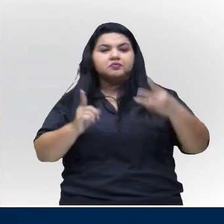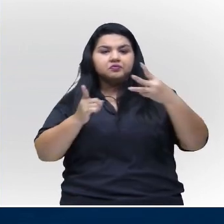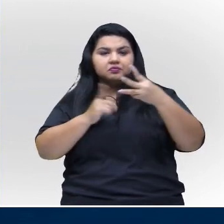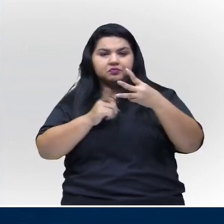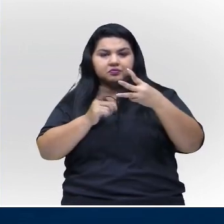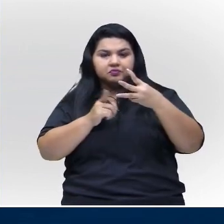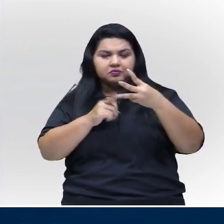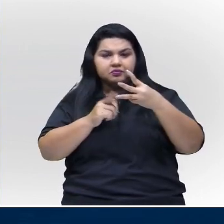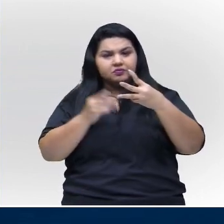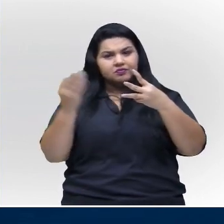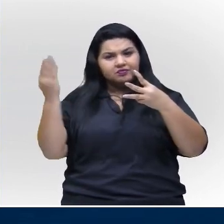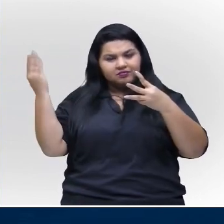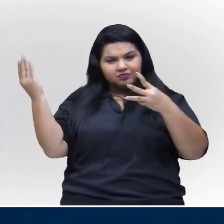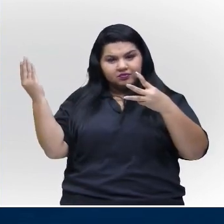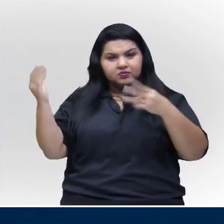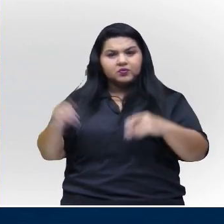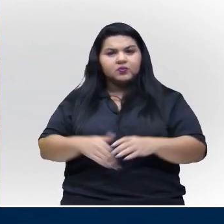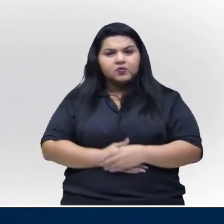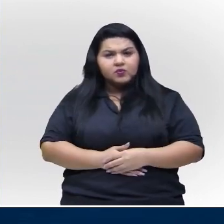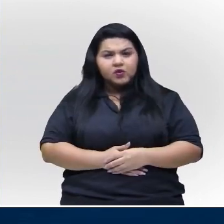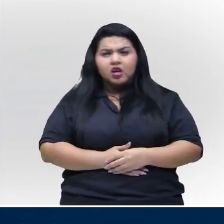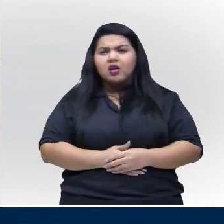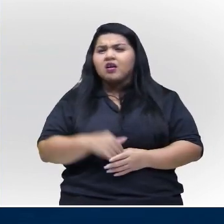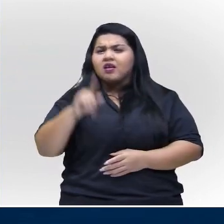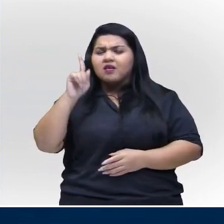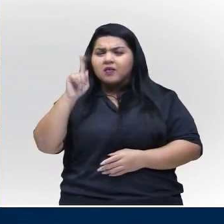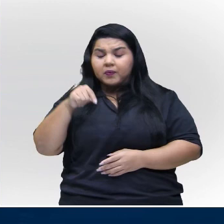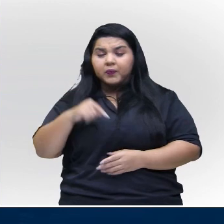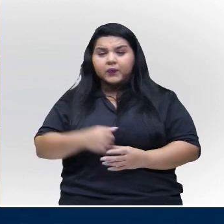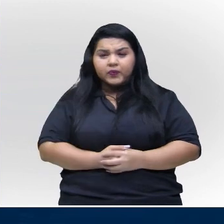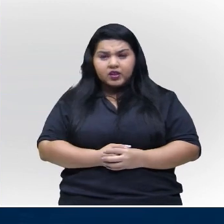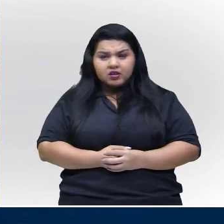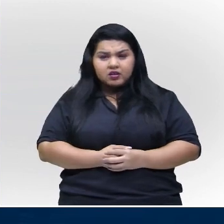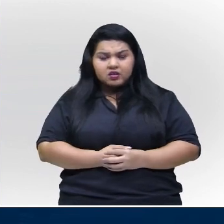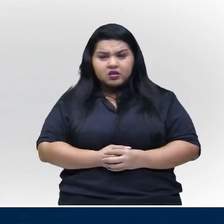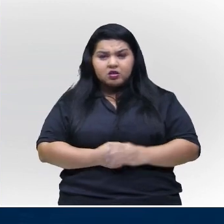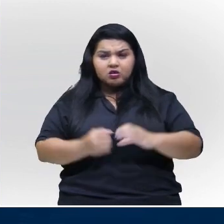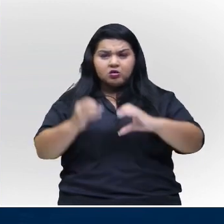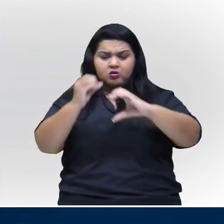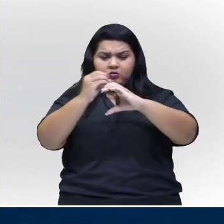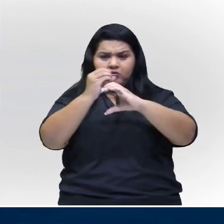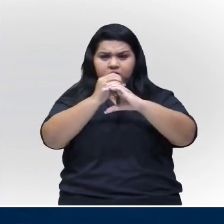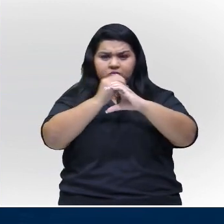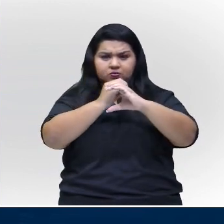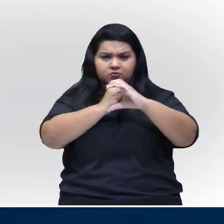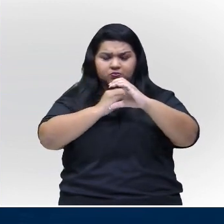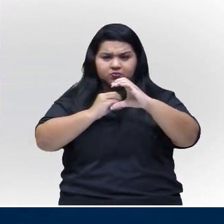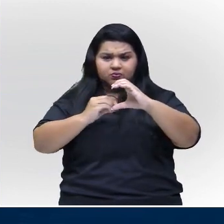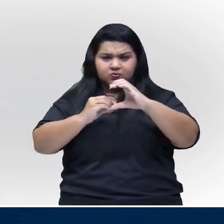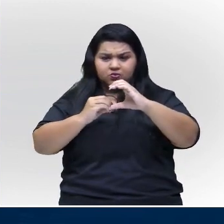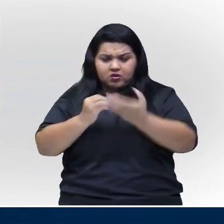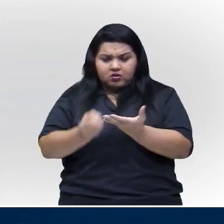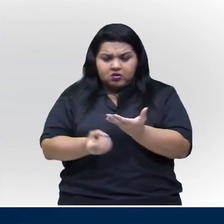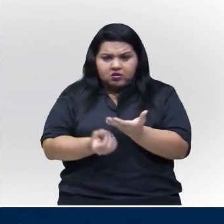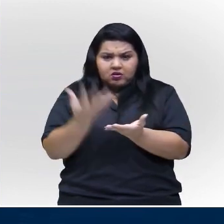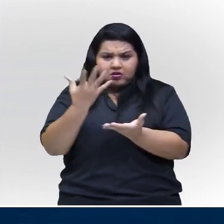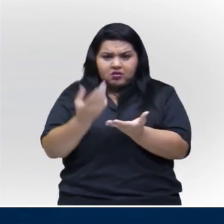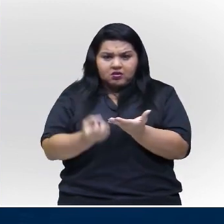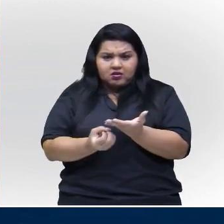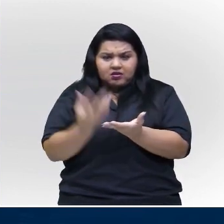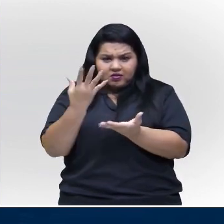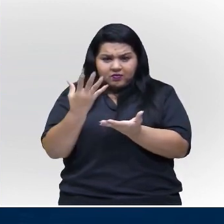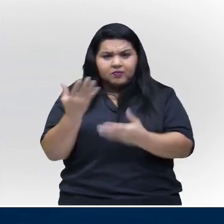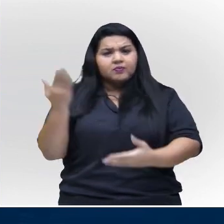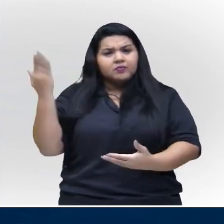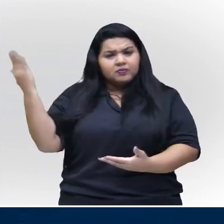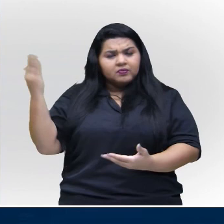complexo golgiense, que é um conjunto de bolsas achatadas e levemente curvadas, igualzinho como a gente está vendo aqui na